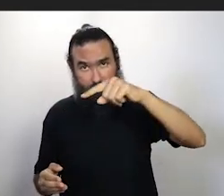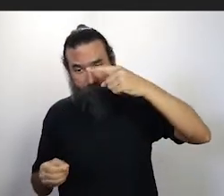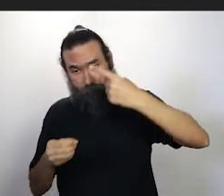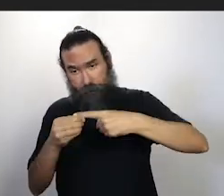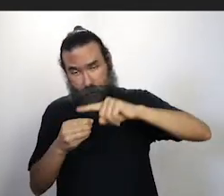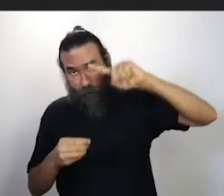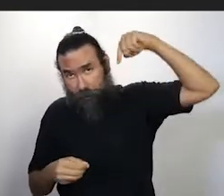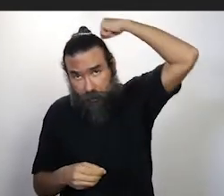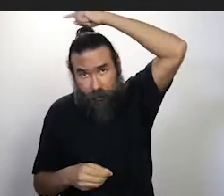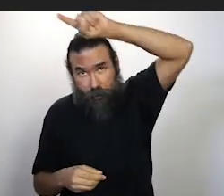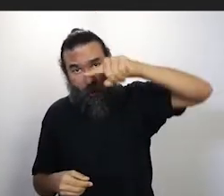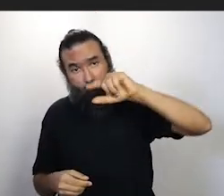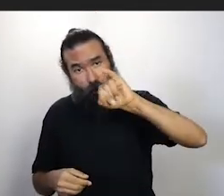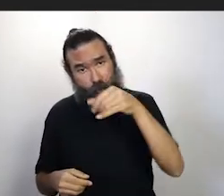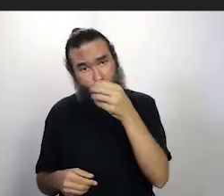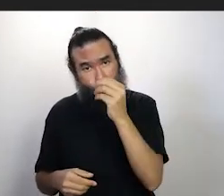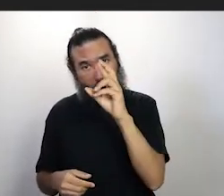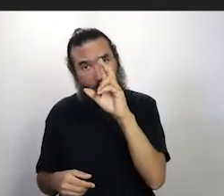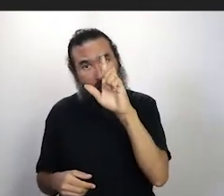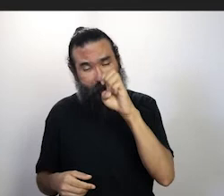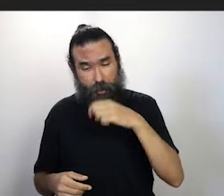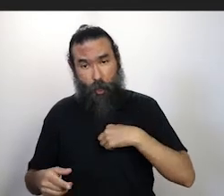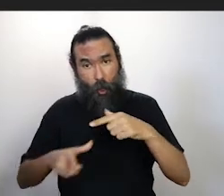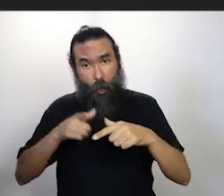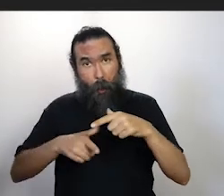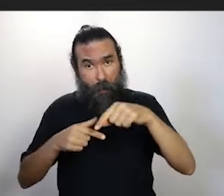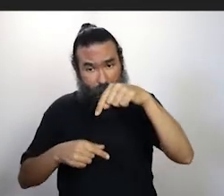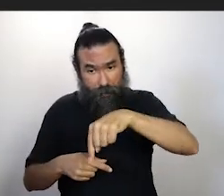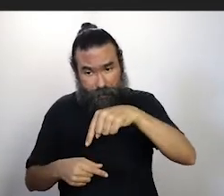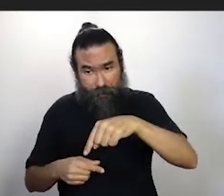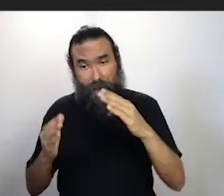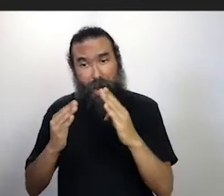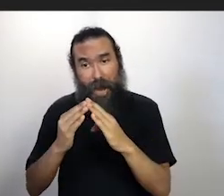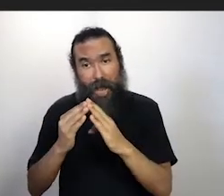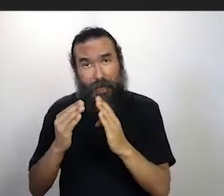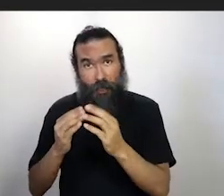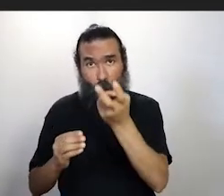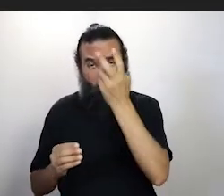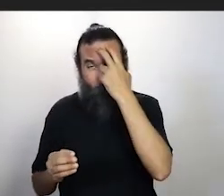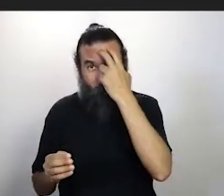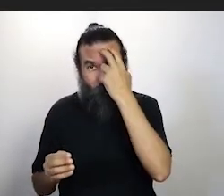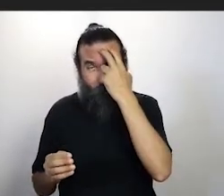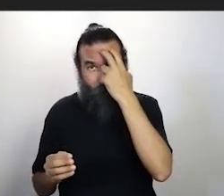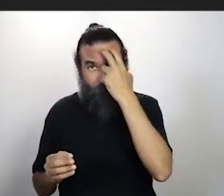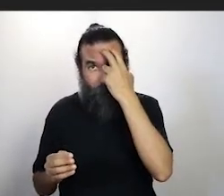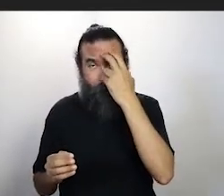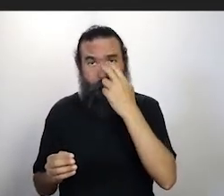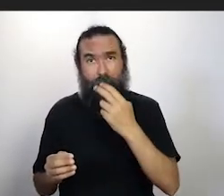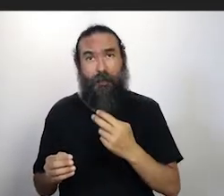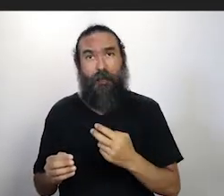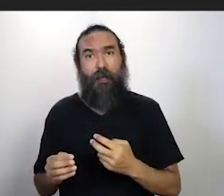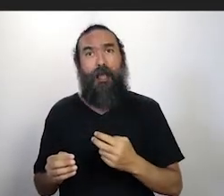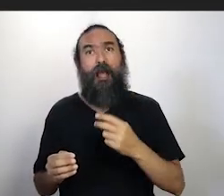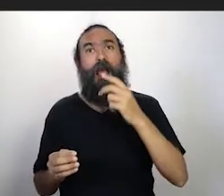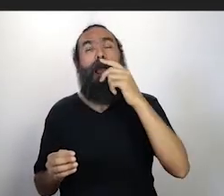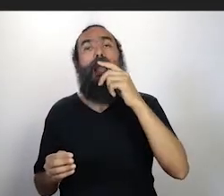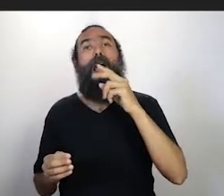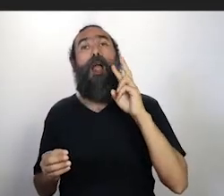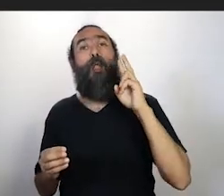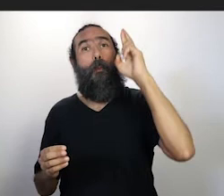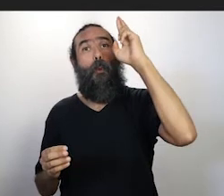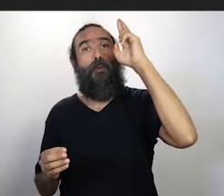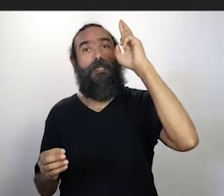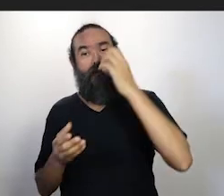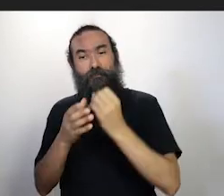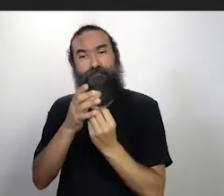Cultura Cavaleiro de Jorge, eu trabalho no projeto Turma que Faz, que é um projeto que foi criado pela artista educadora Dorothy Marx